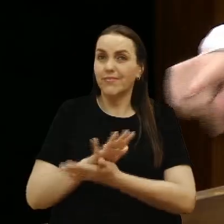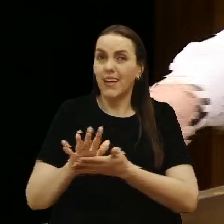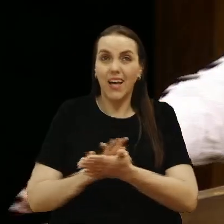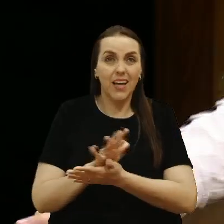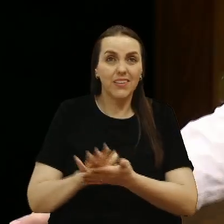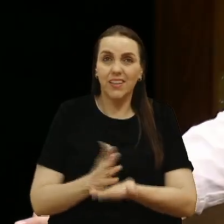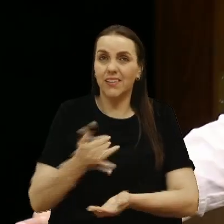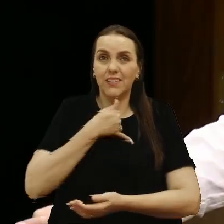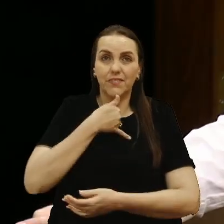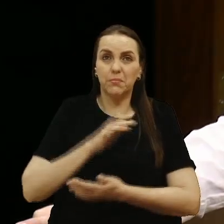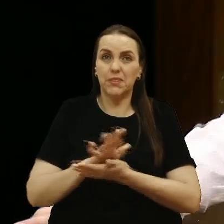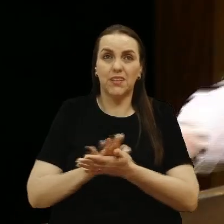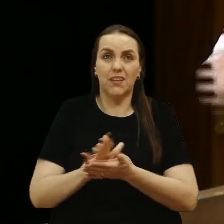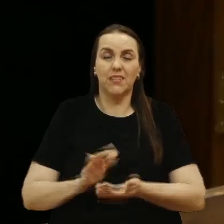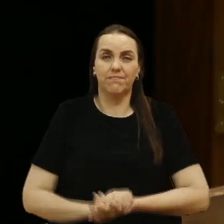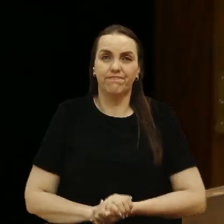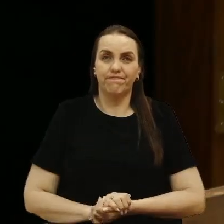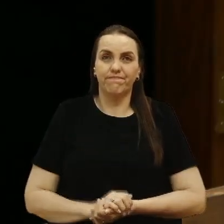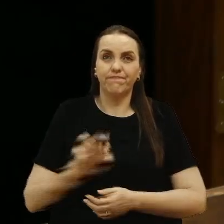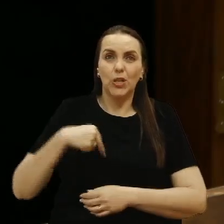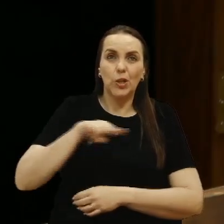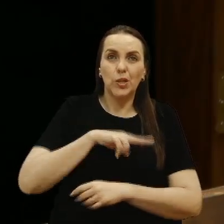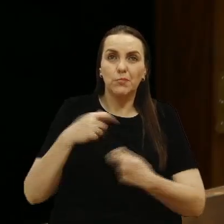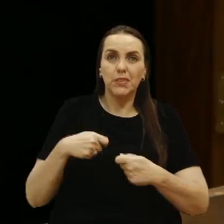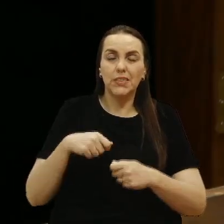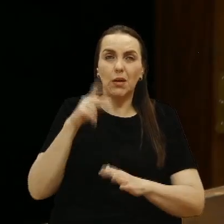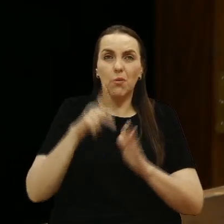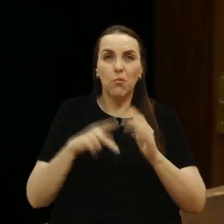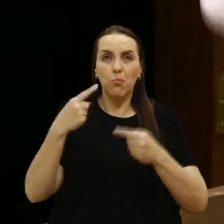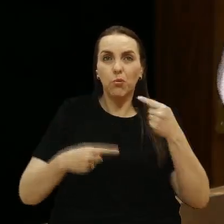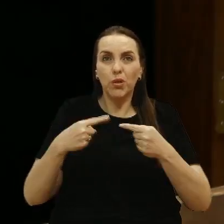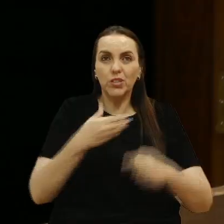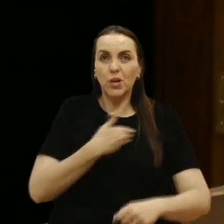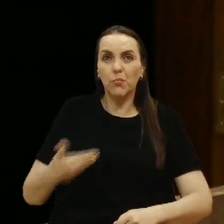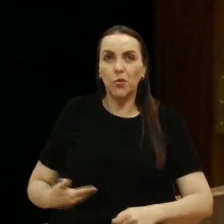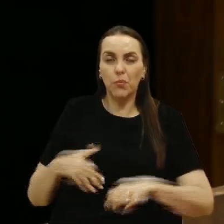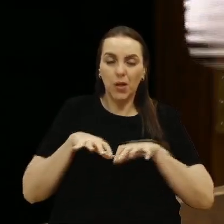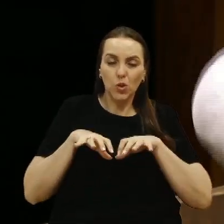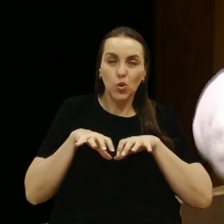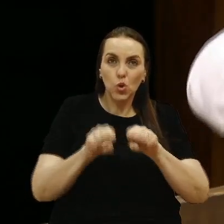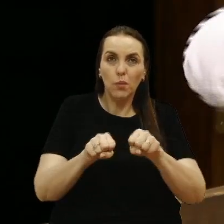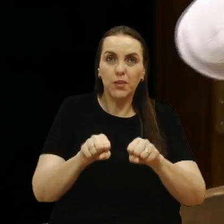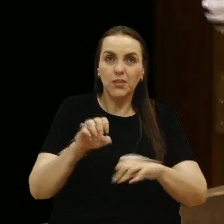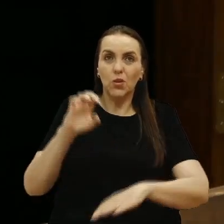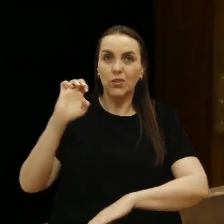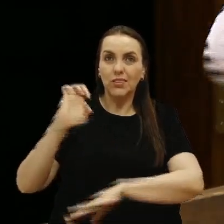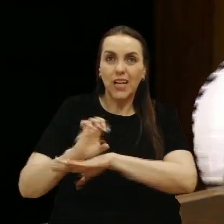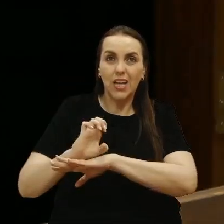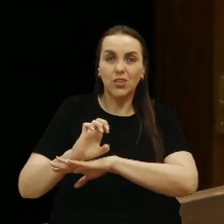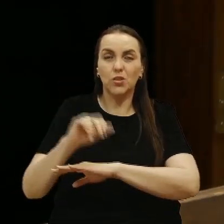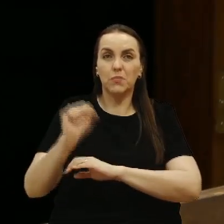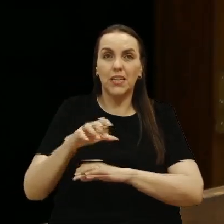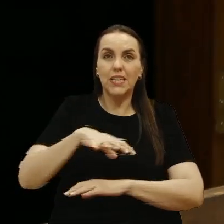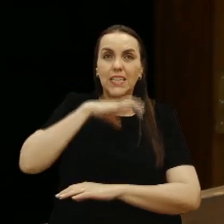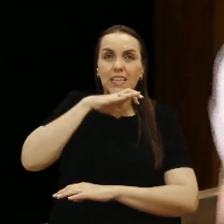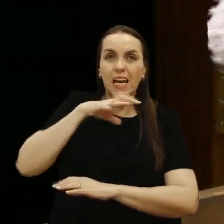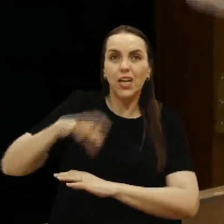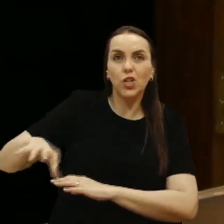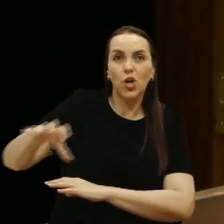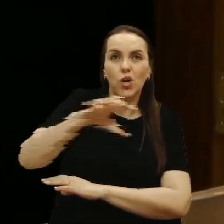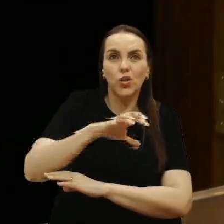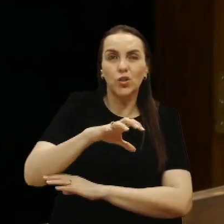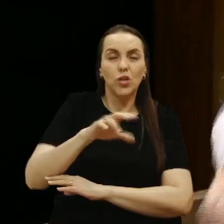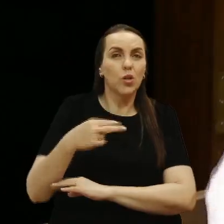Infelizmente, nada. Nós precisamos ter política pública de dominação do Estado sobre os territórios. Nós